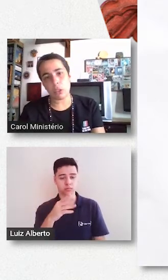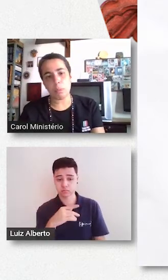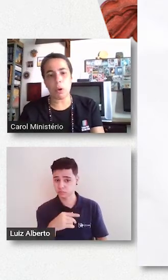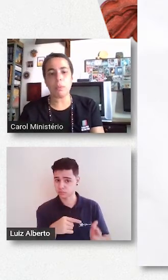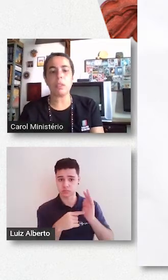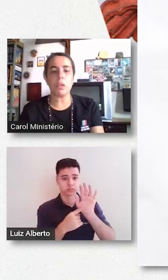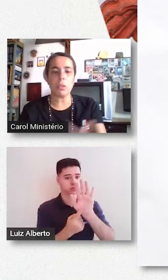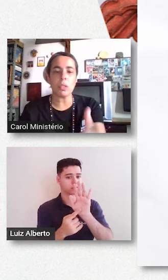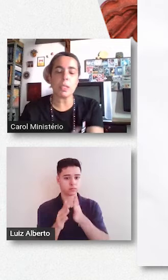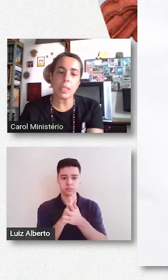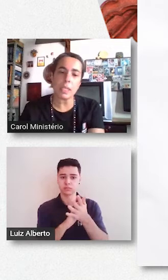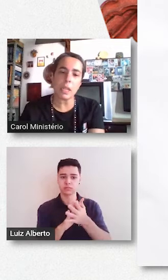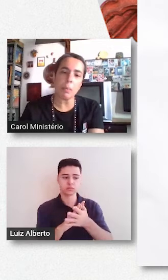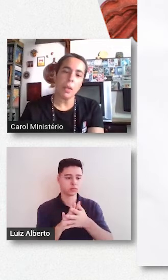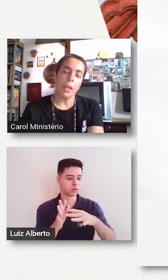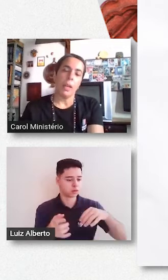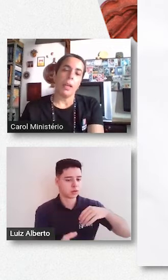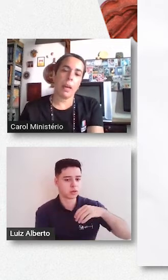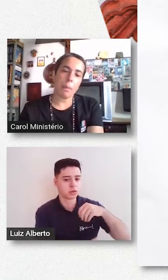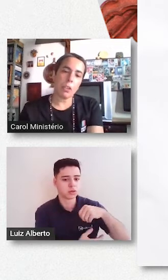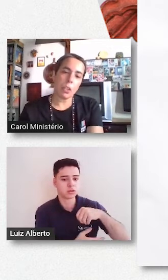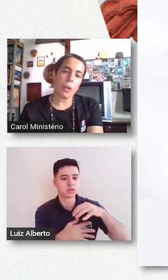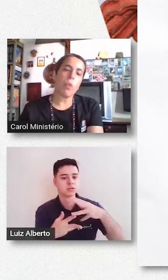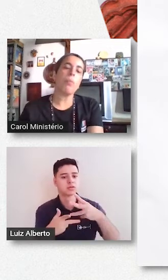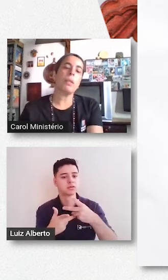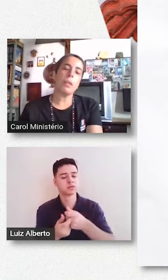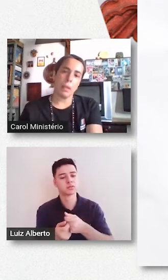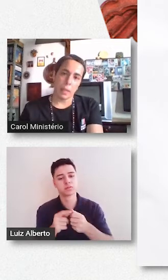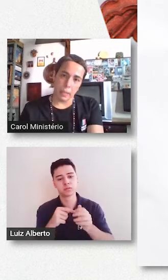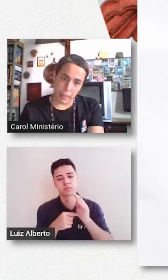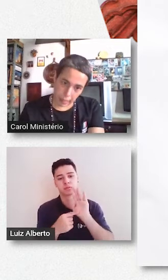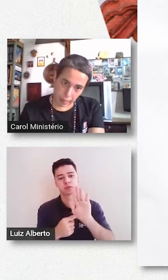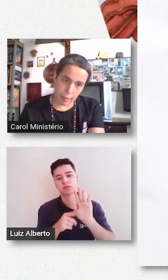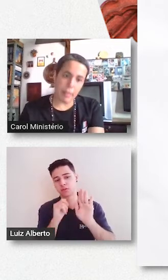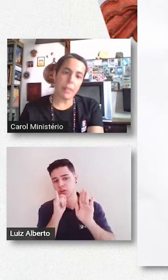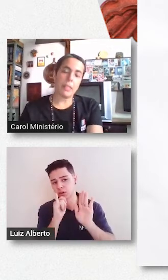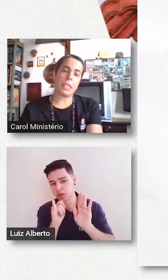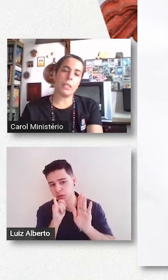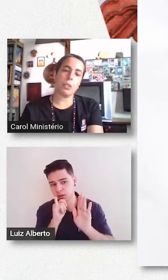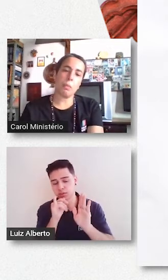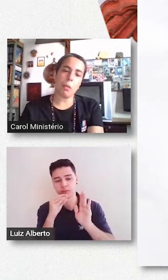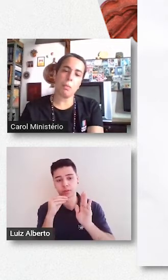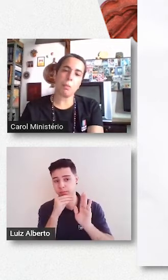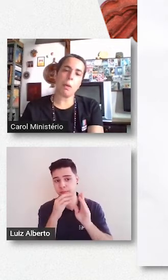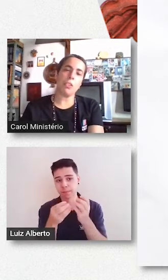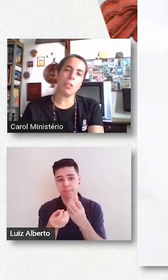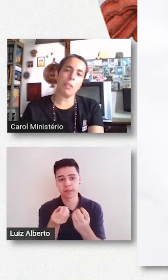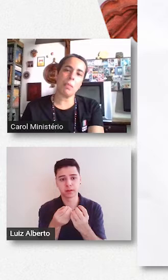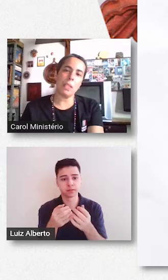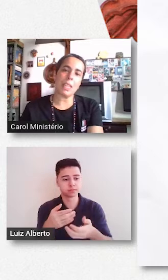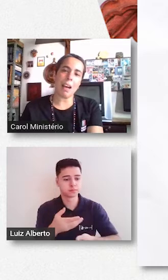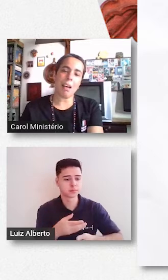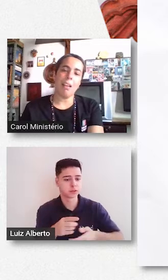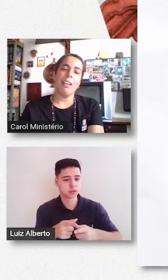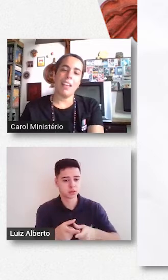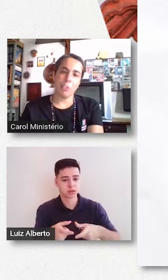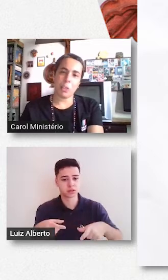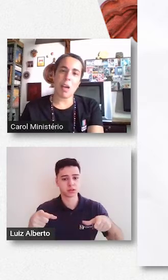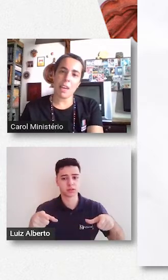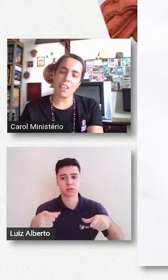esse cesto de pombos, então eu trouxe esse exemplo para a gente ver como que esse cesto de pombos pode